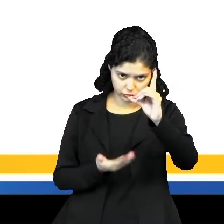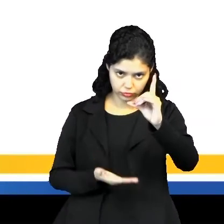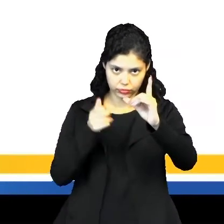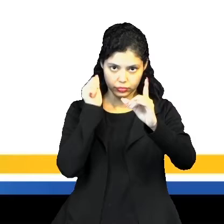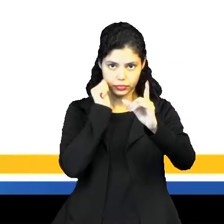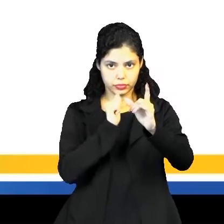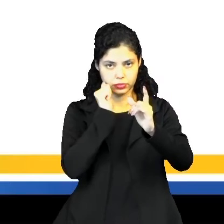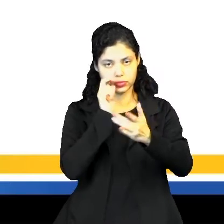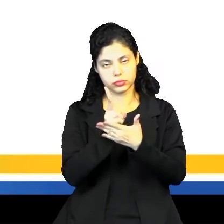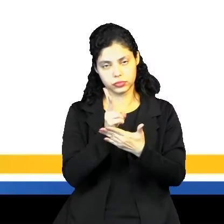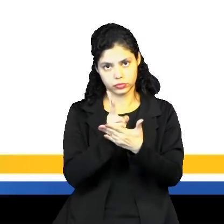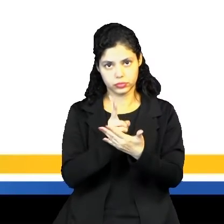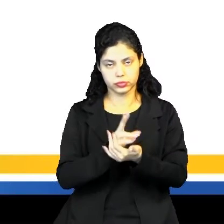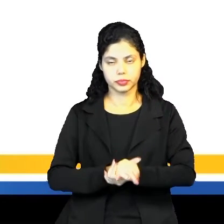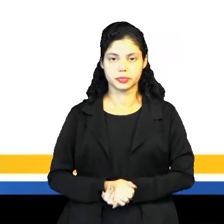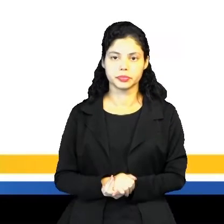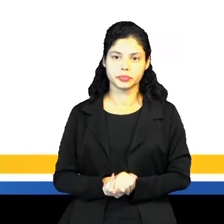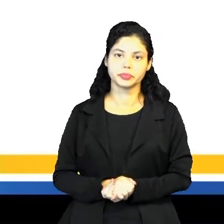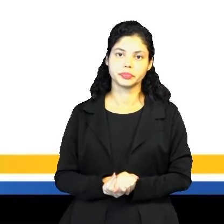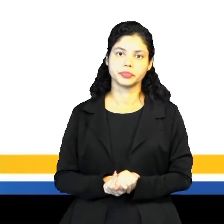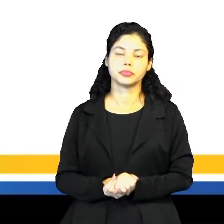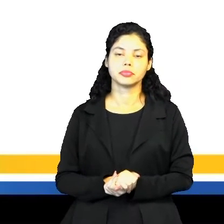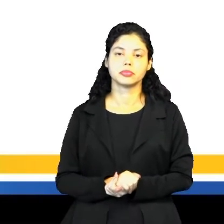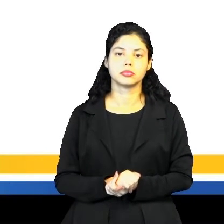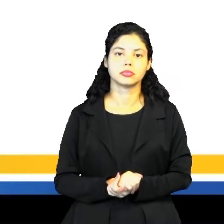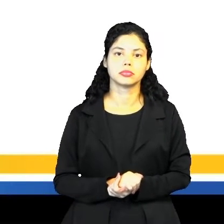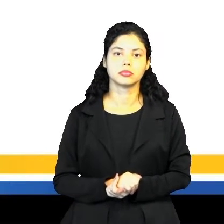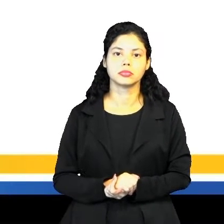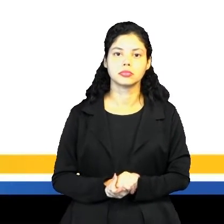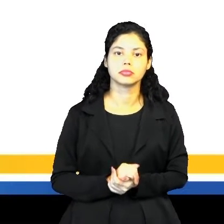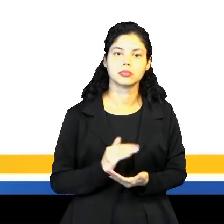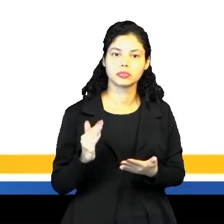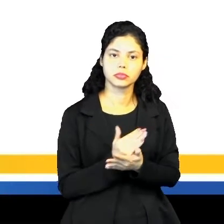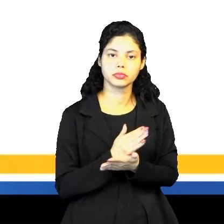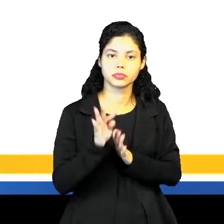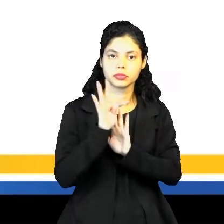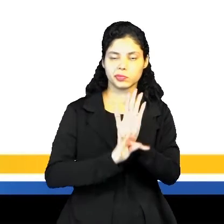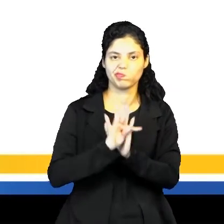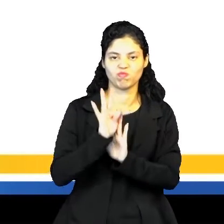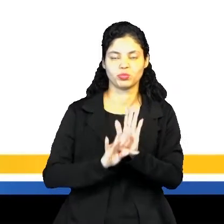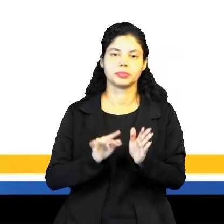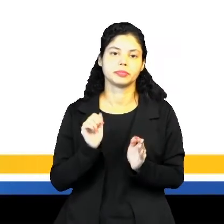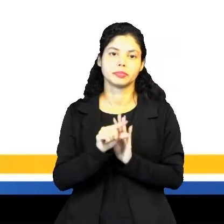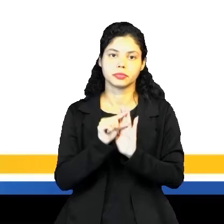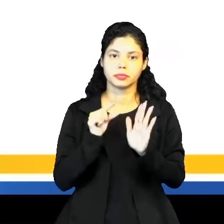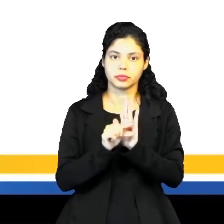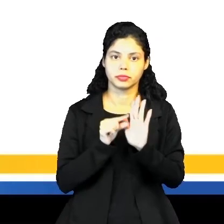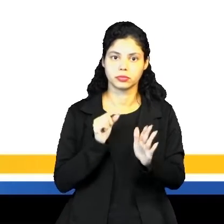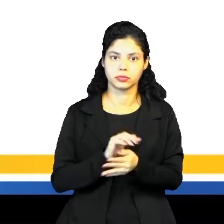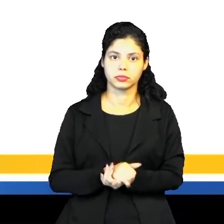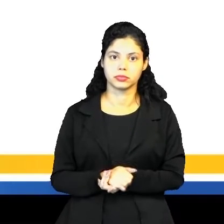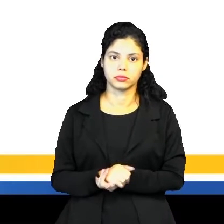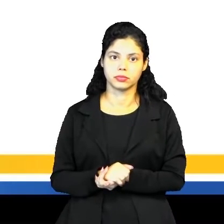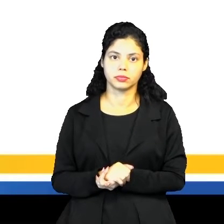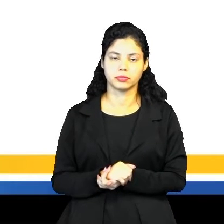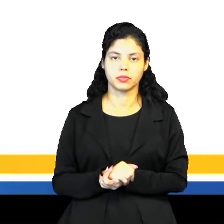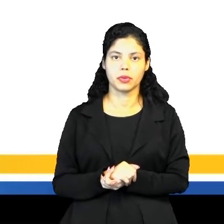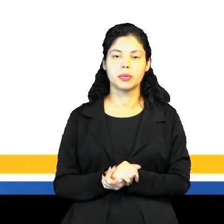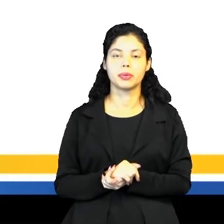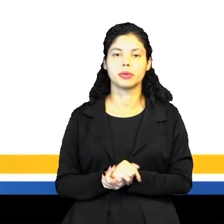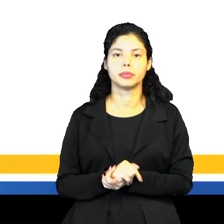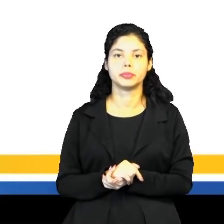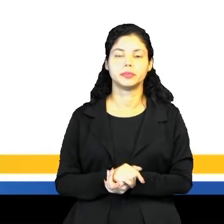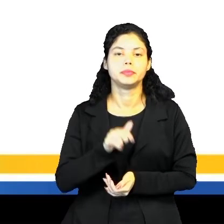dependente dessa beleza, né? Então, podemos destacar alguns trechos ali, né? Que ele